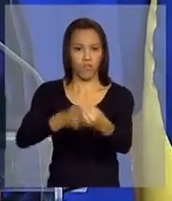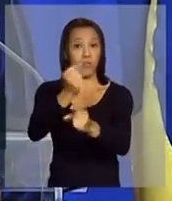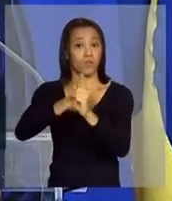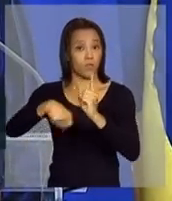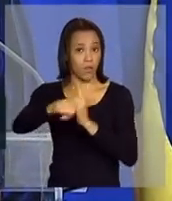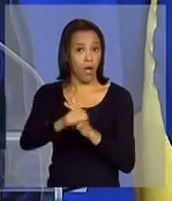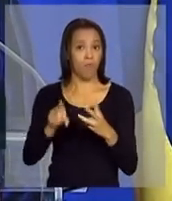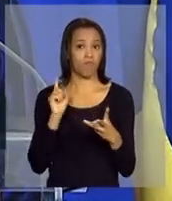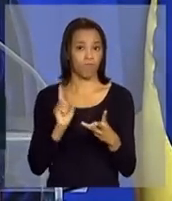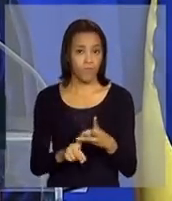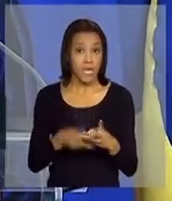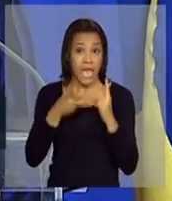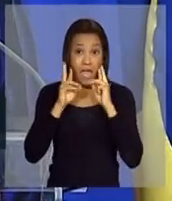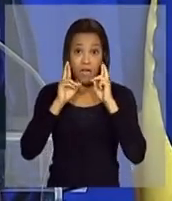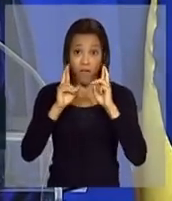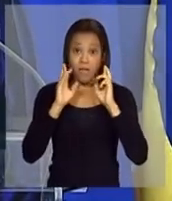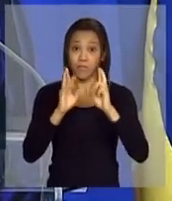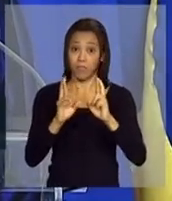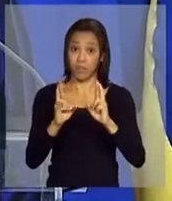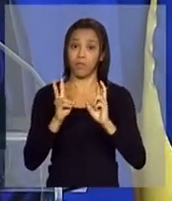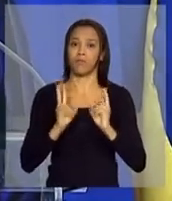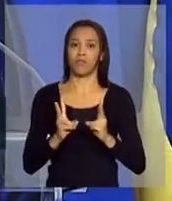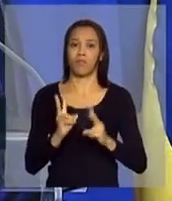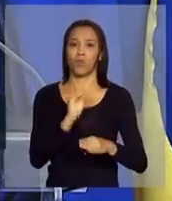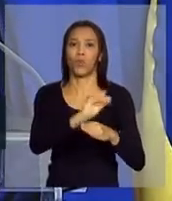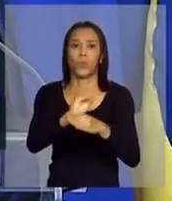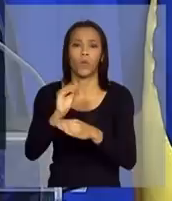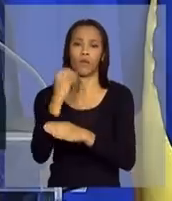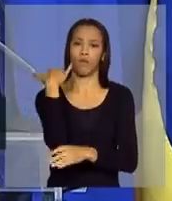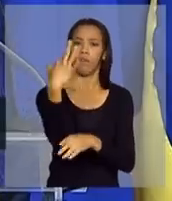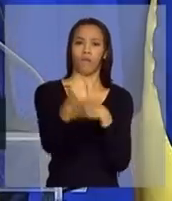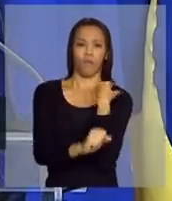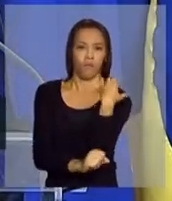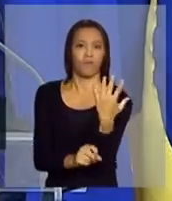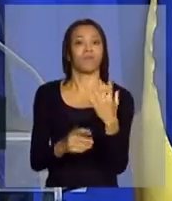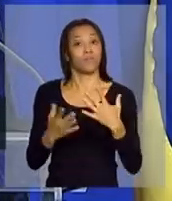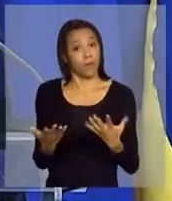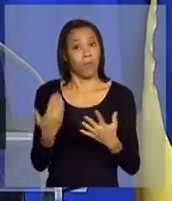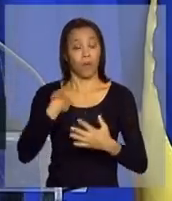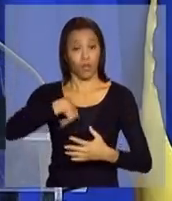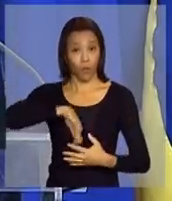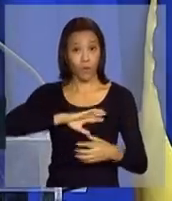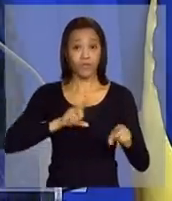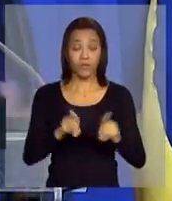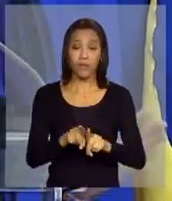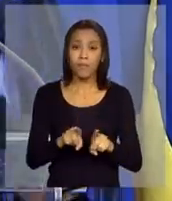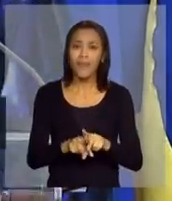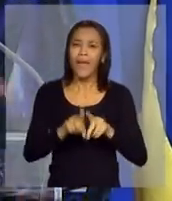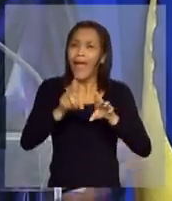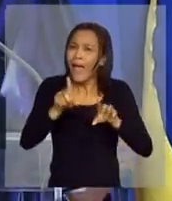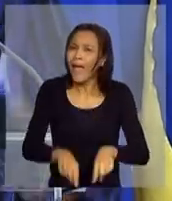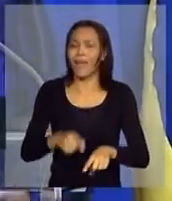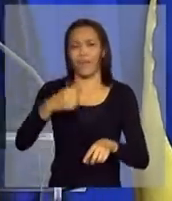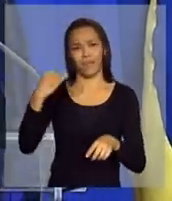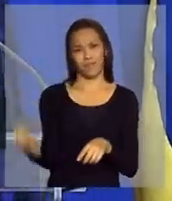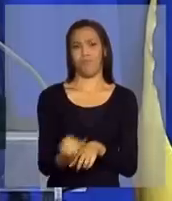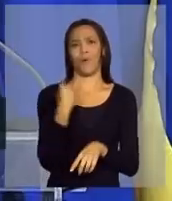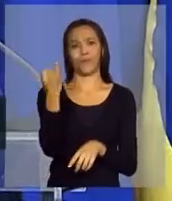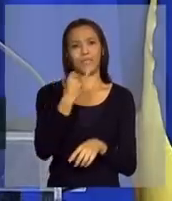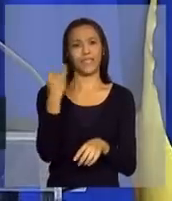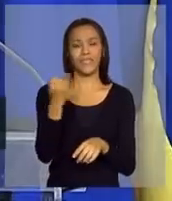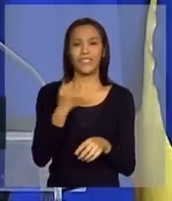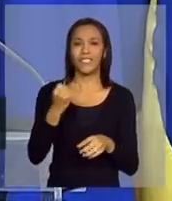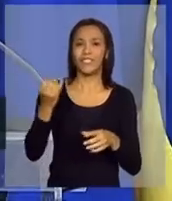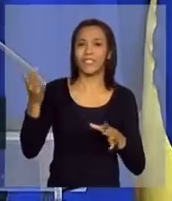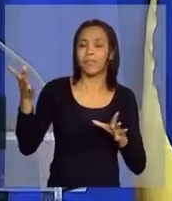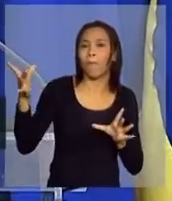social, respeitando o meio ambiente. Então, é para nós também um fator muito importante de proximidade